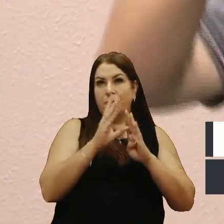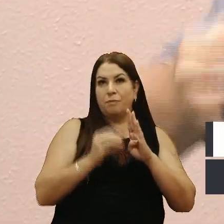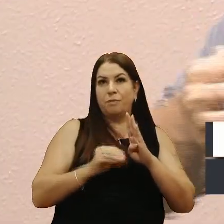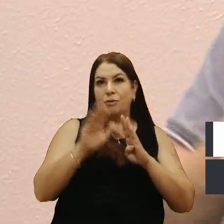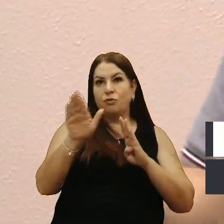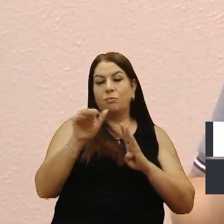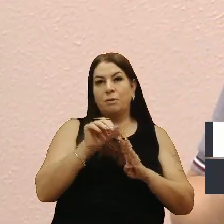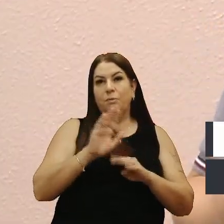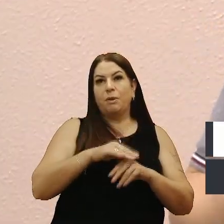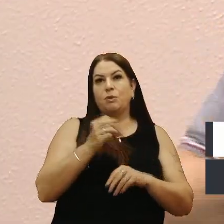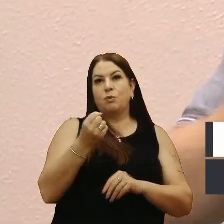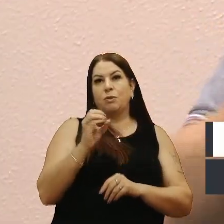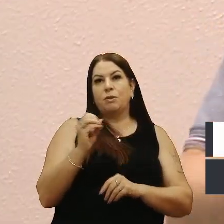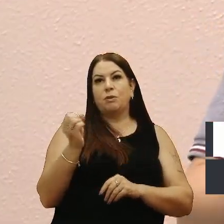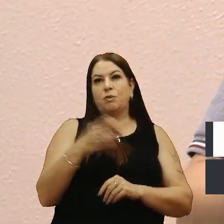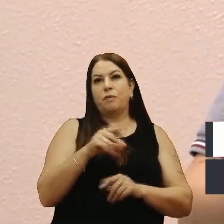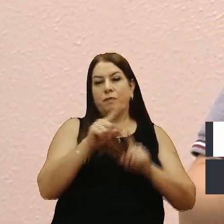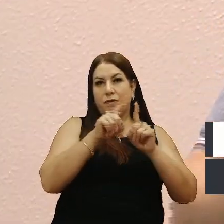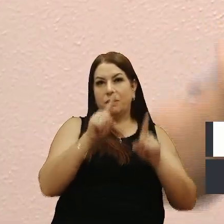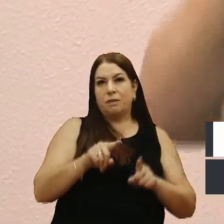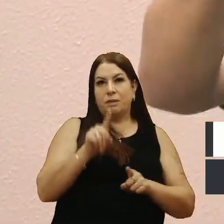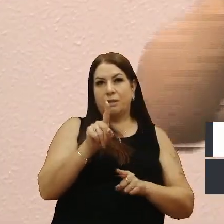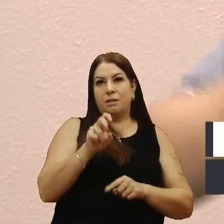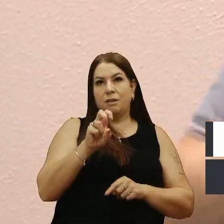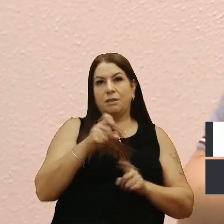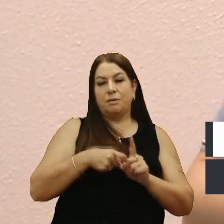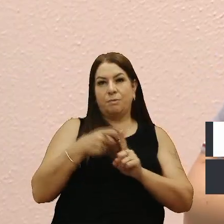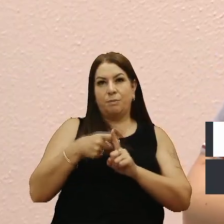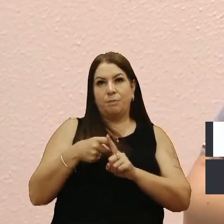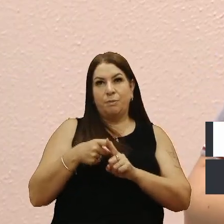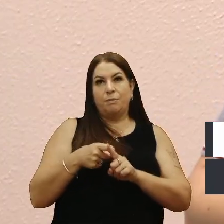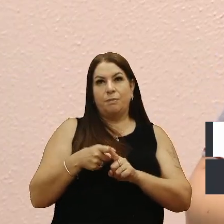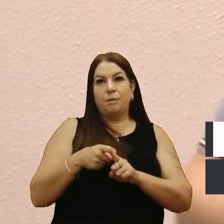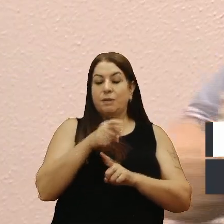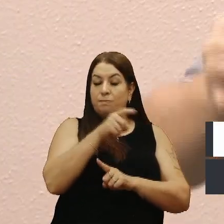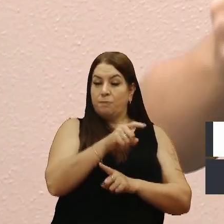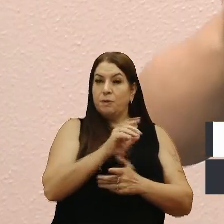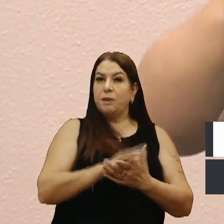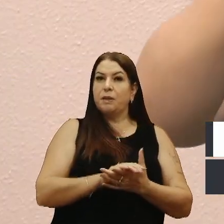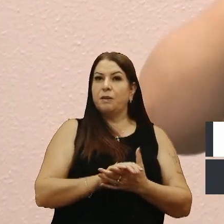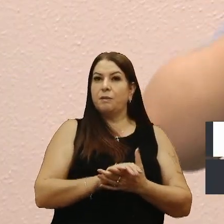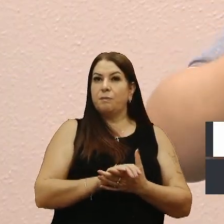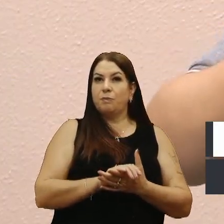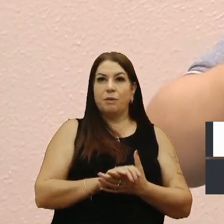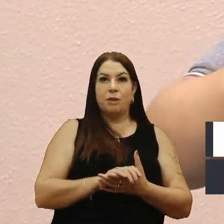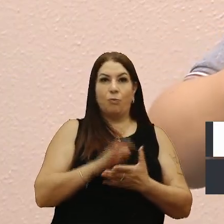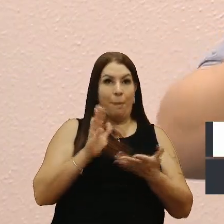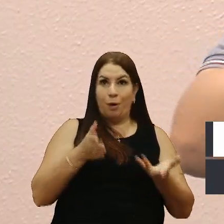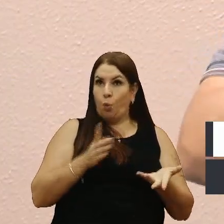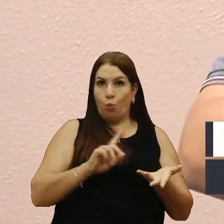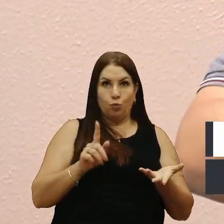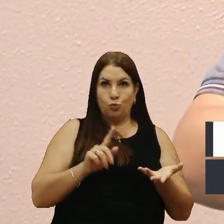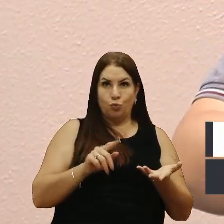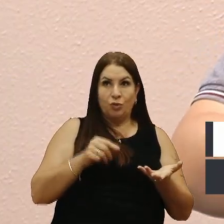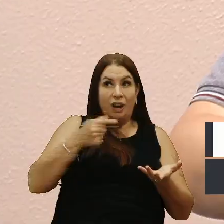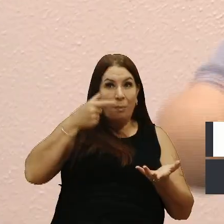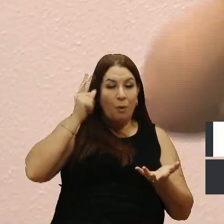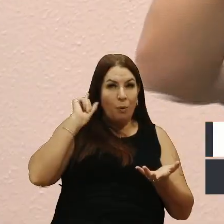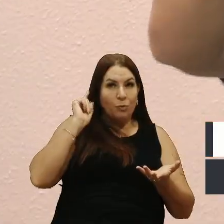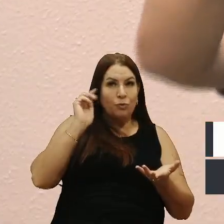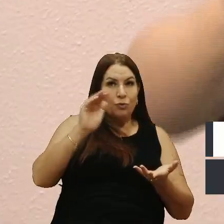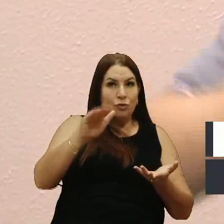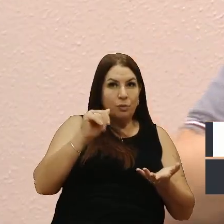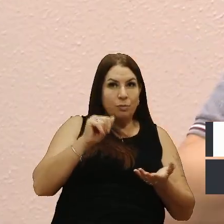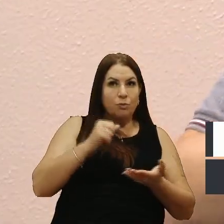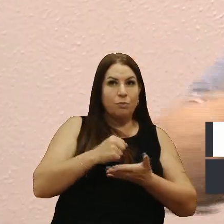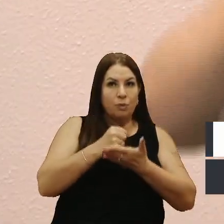de 80 novos servidores em 15 meses, mas o caso de vocês não é para hoje, era para ontem a nomeação de vocês.